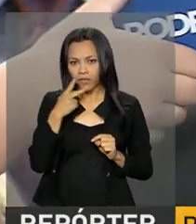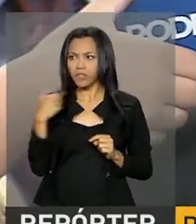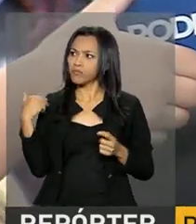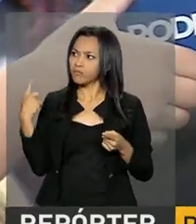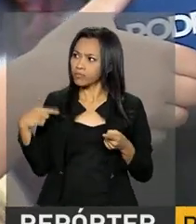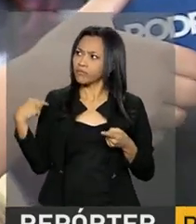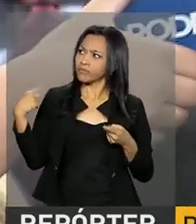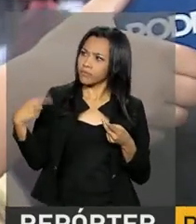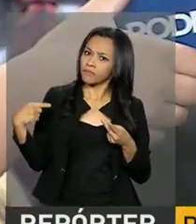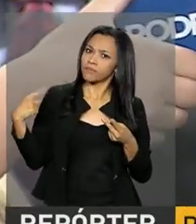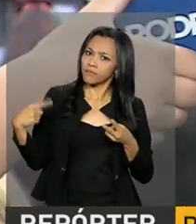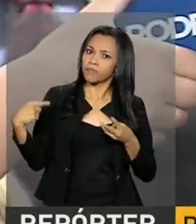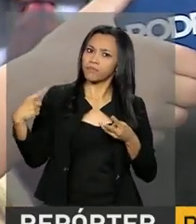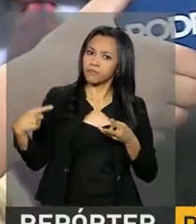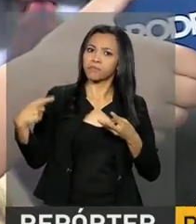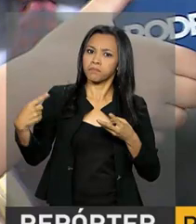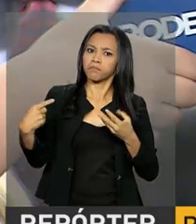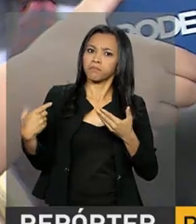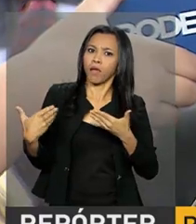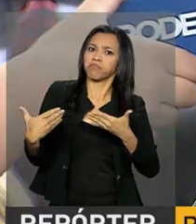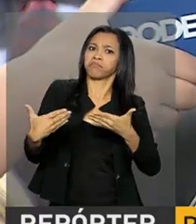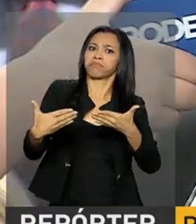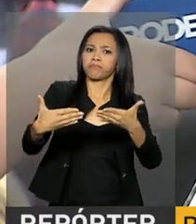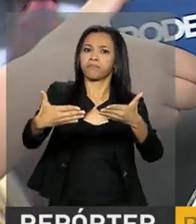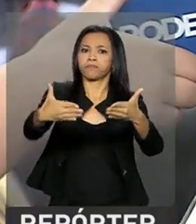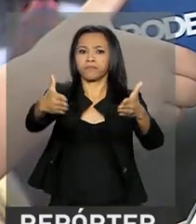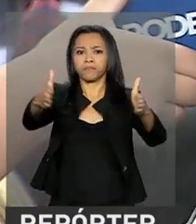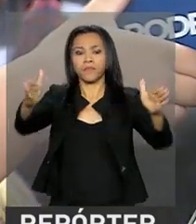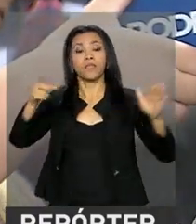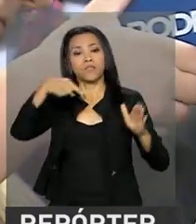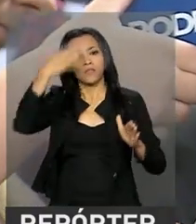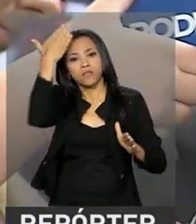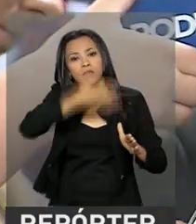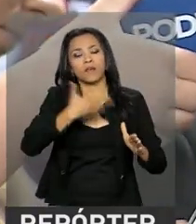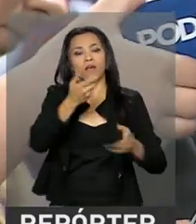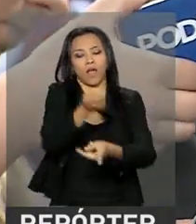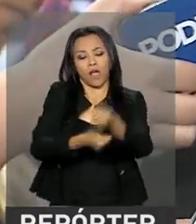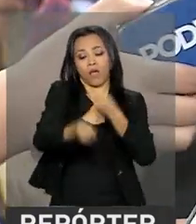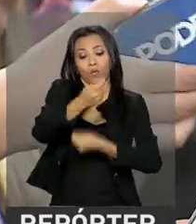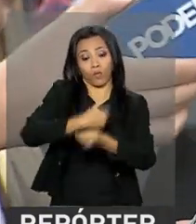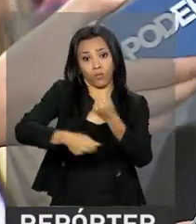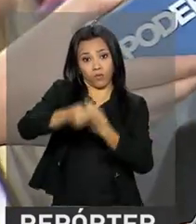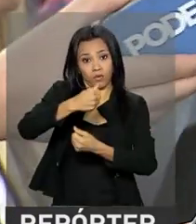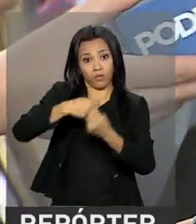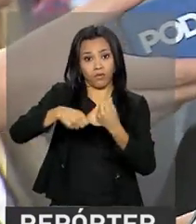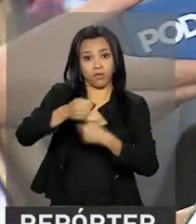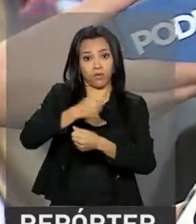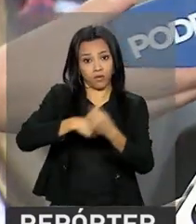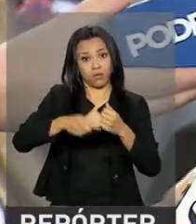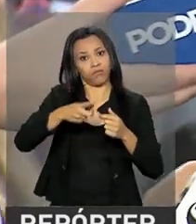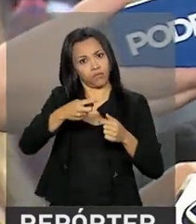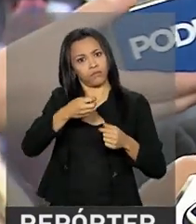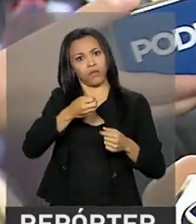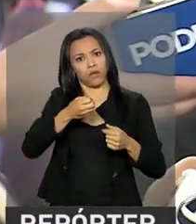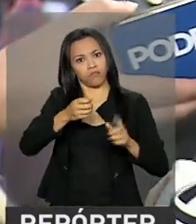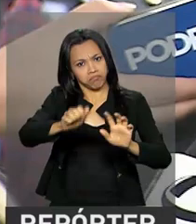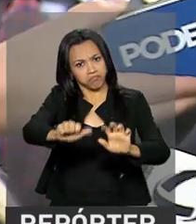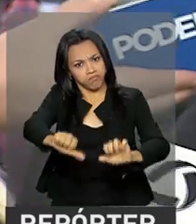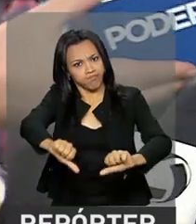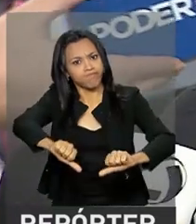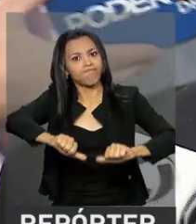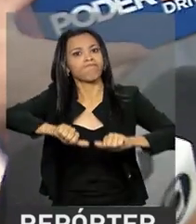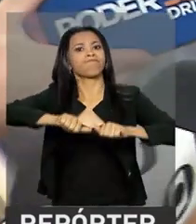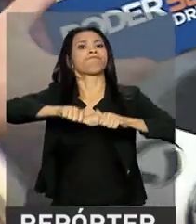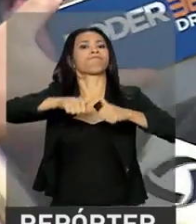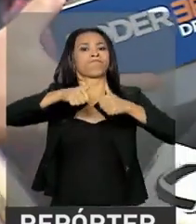consolida dando sinalizações que a economia já tem apresentado resultados